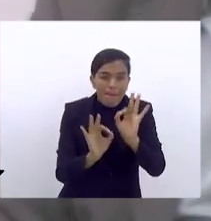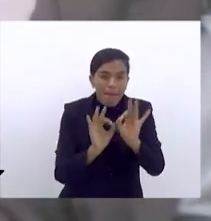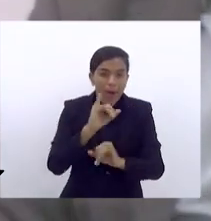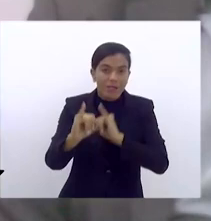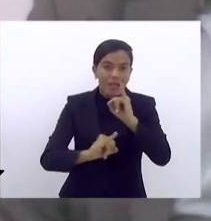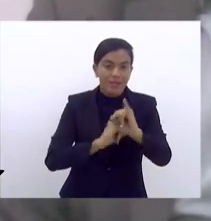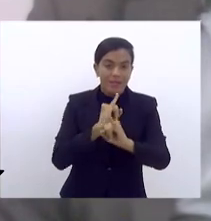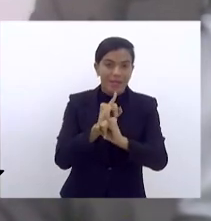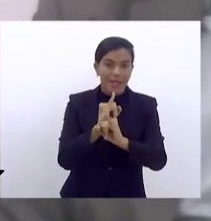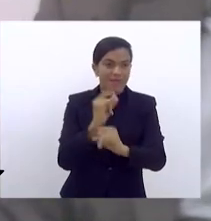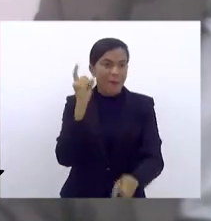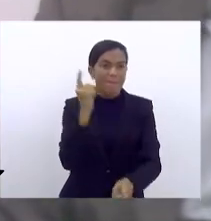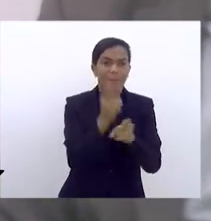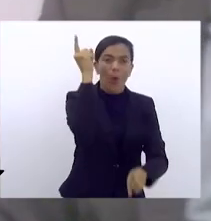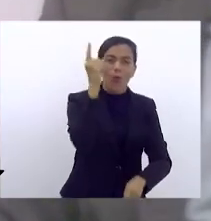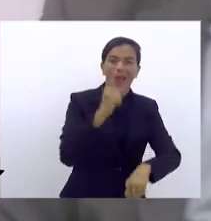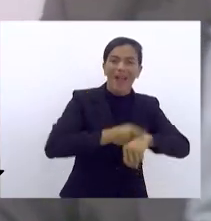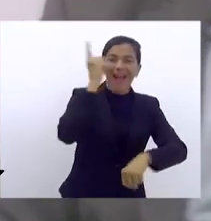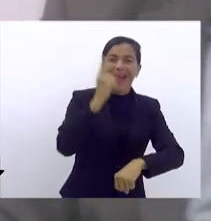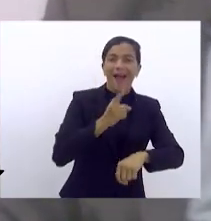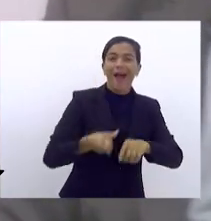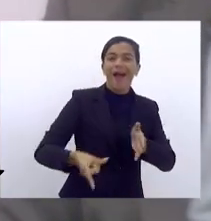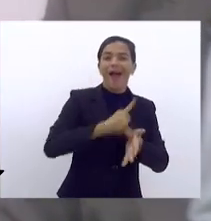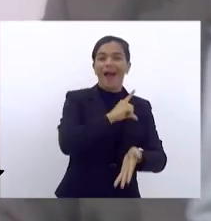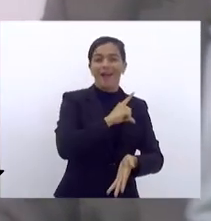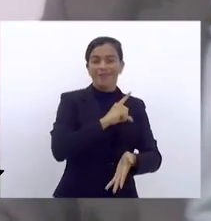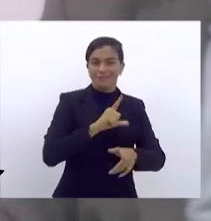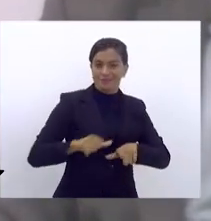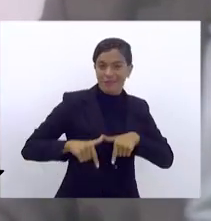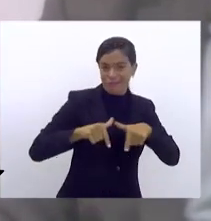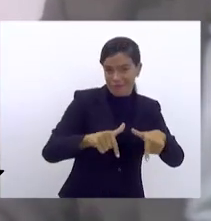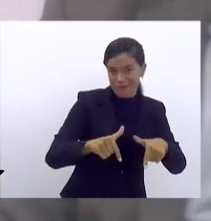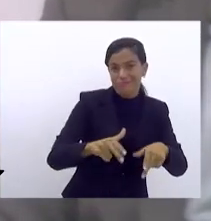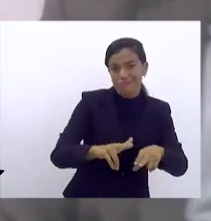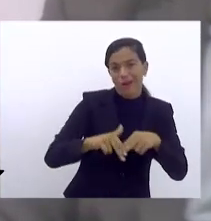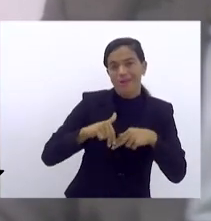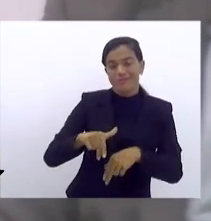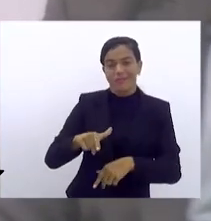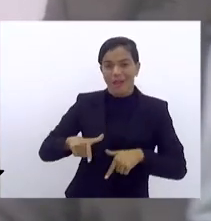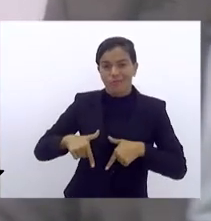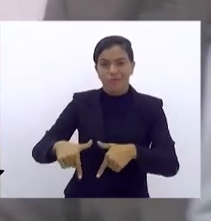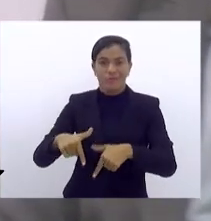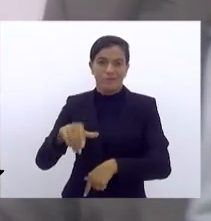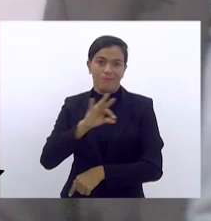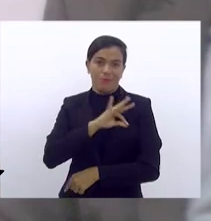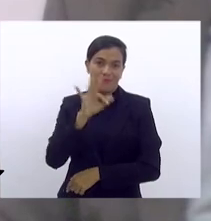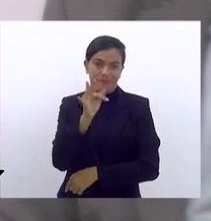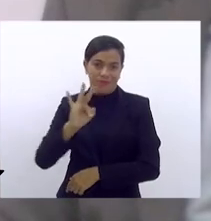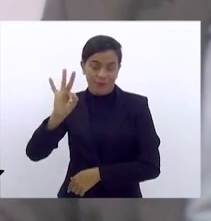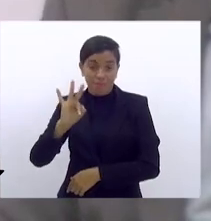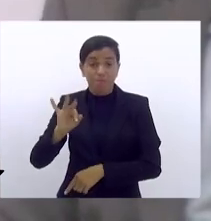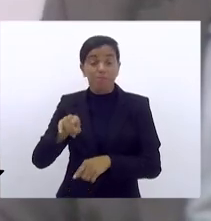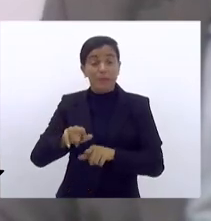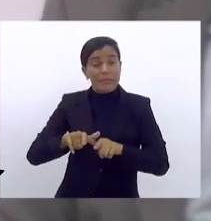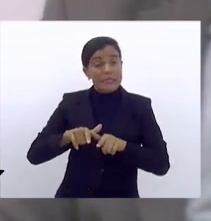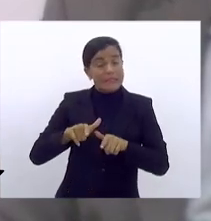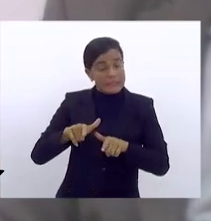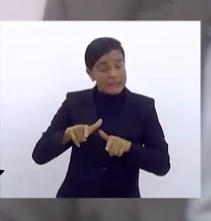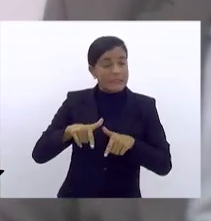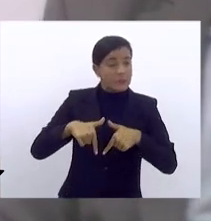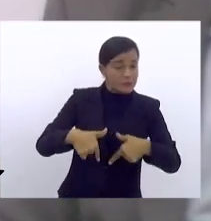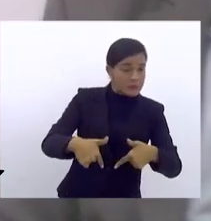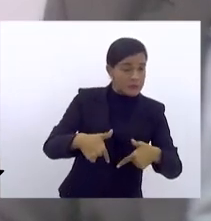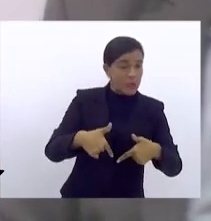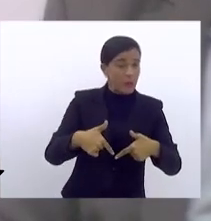desmontados antes que acontecessem por atuação da Polícia Federal então essa violência contra as escolas ela tem